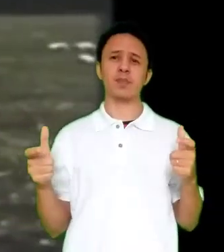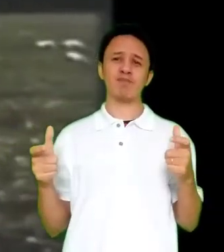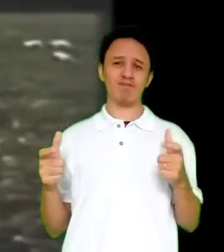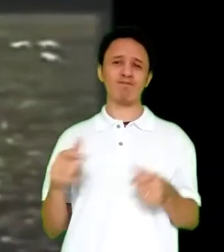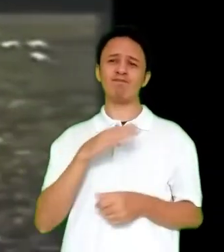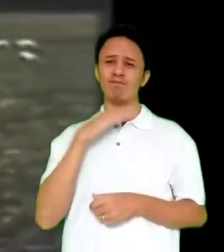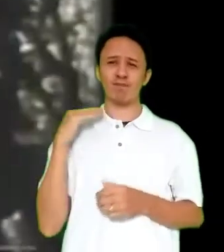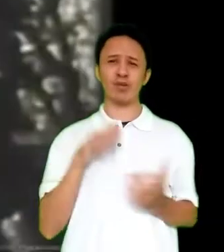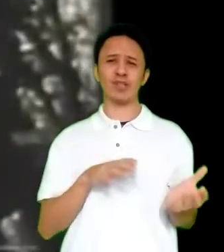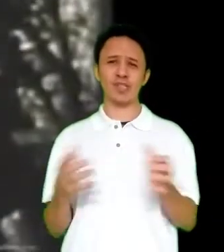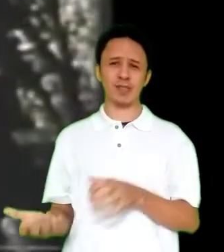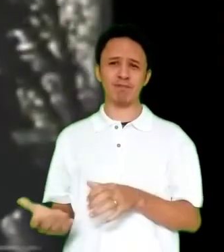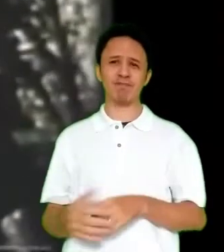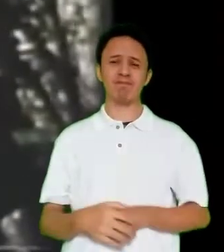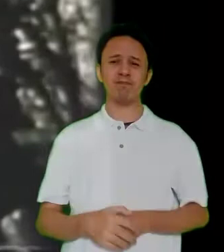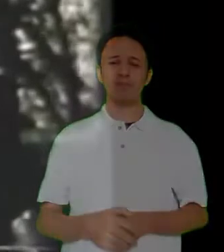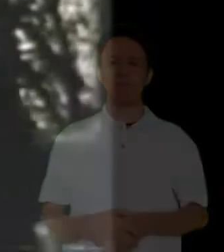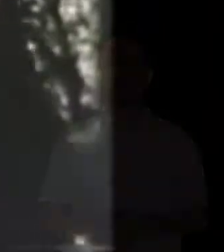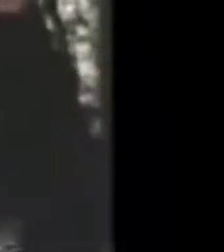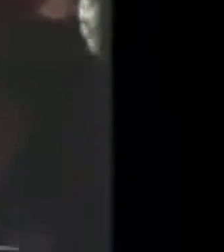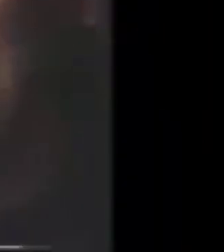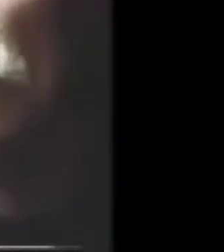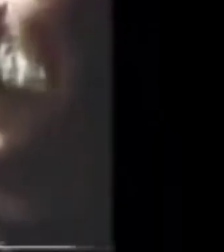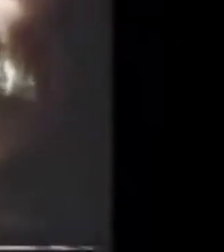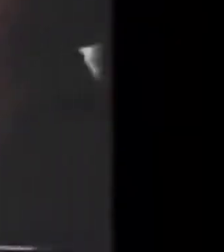A maioria morria.